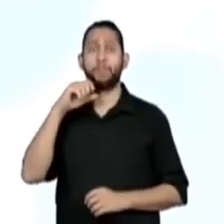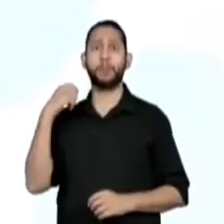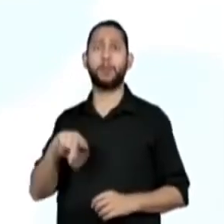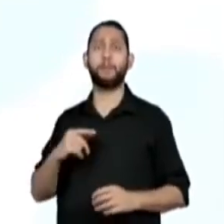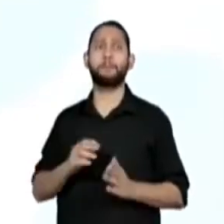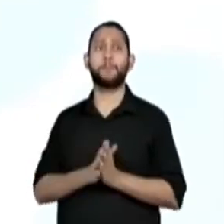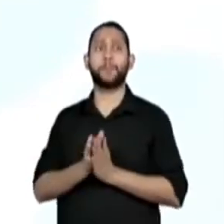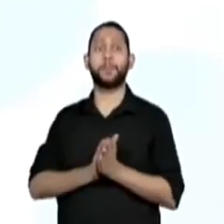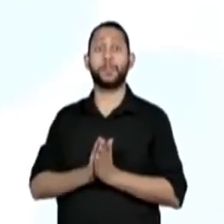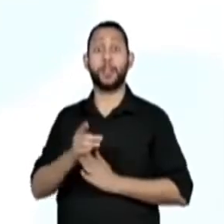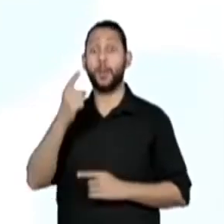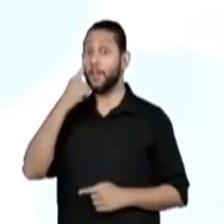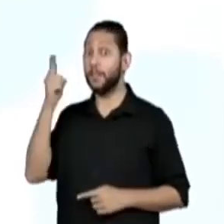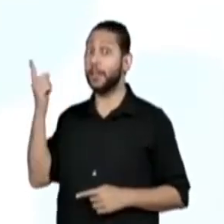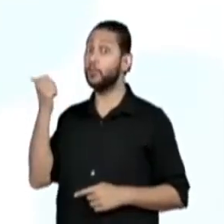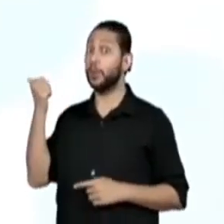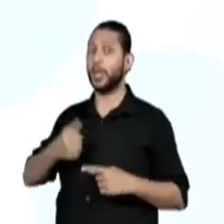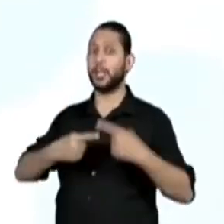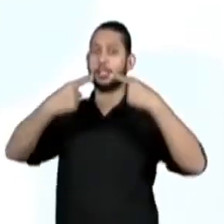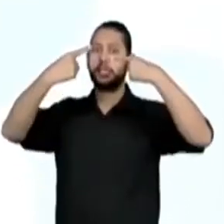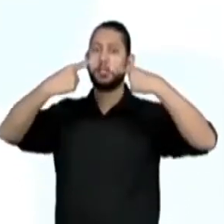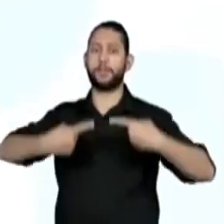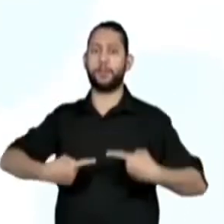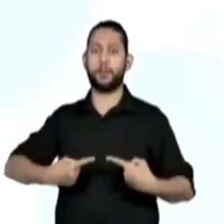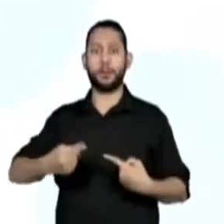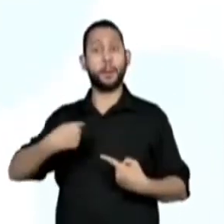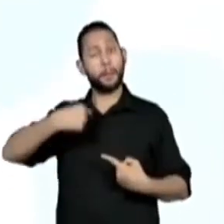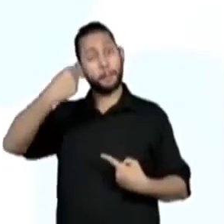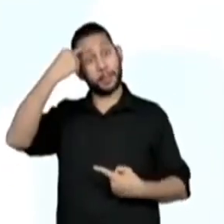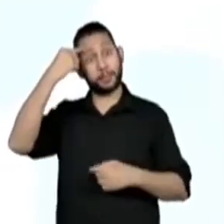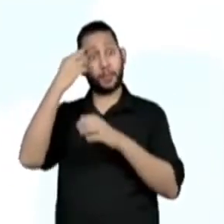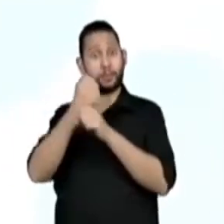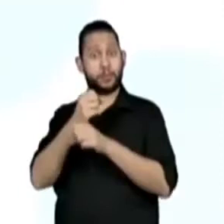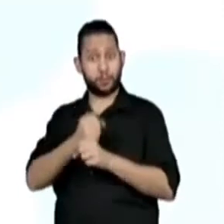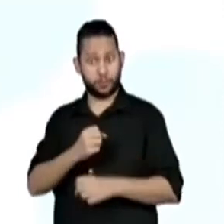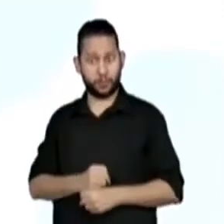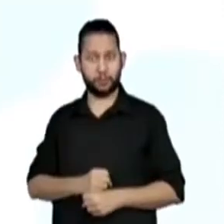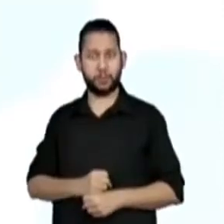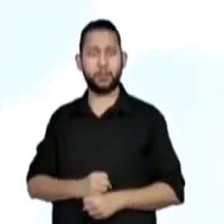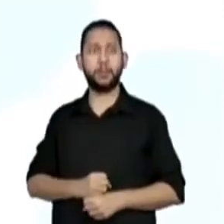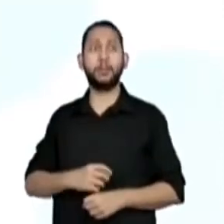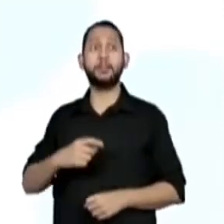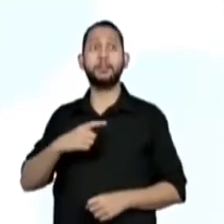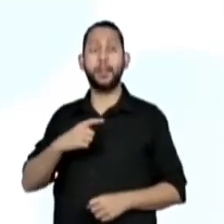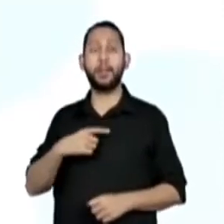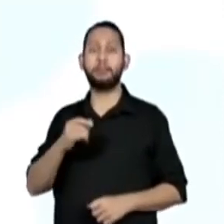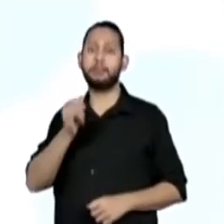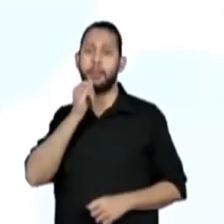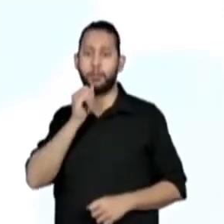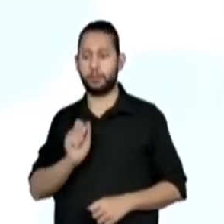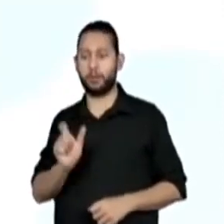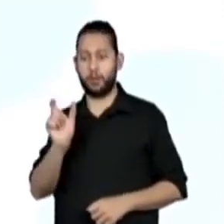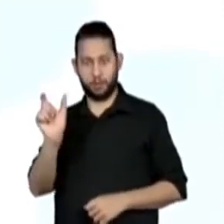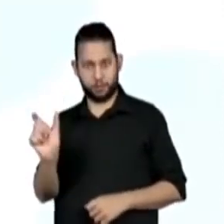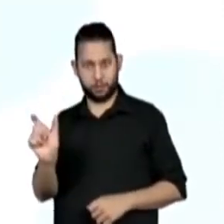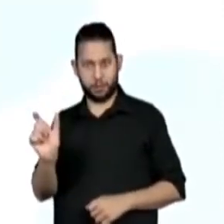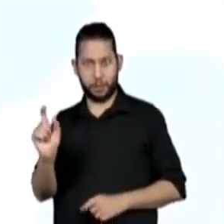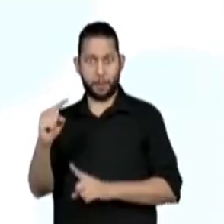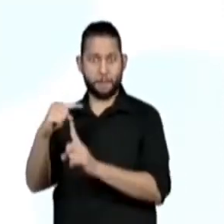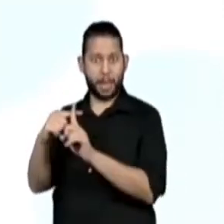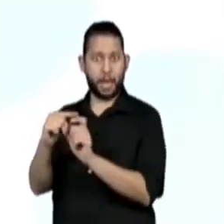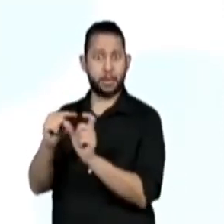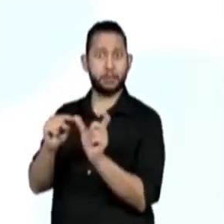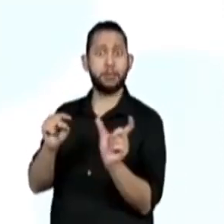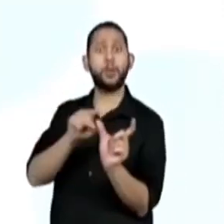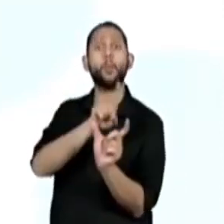turma resolvendo desafios o desafio é o cálculo mental Descubra o número que está faltando em